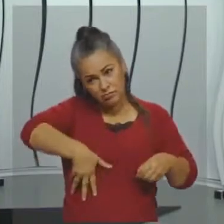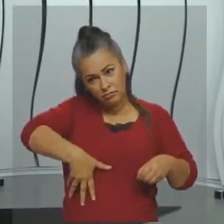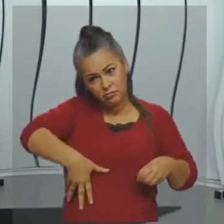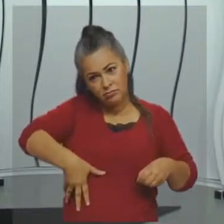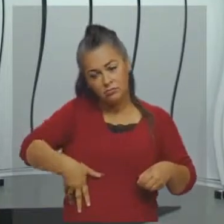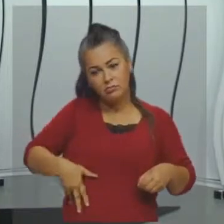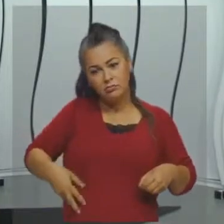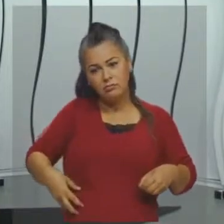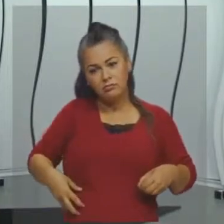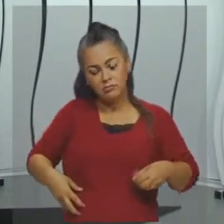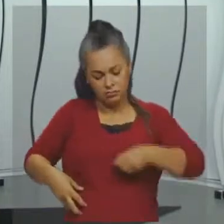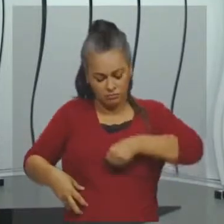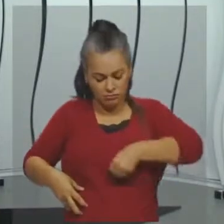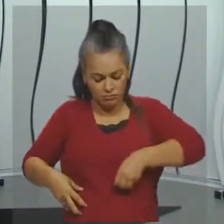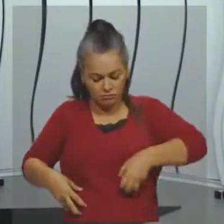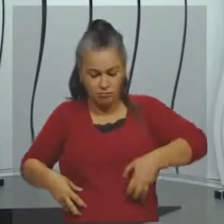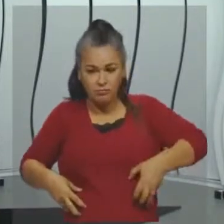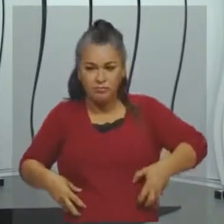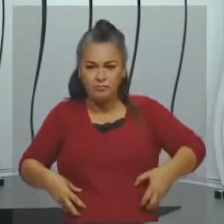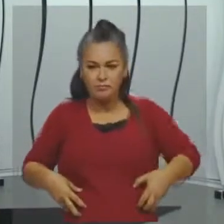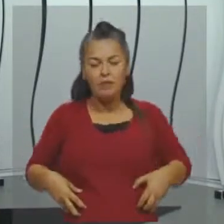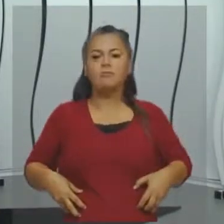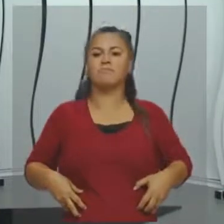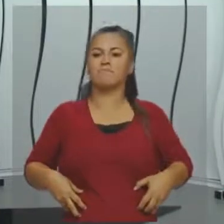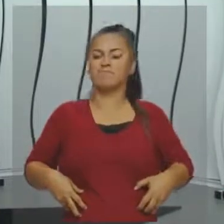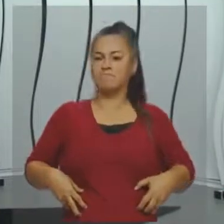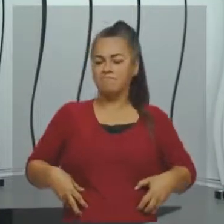vão penetrar na cápsula renal